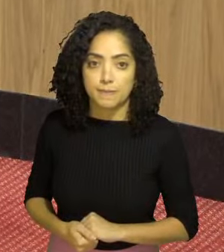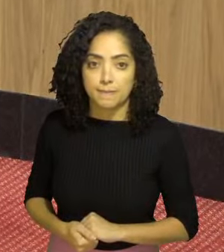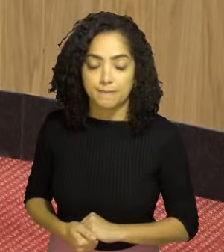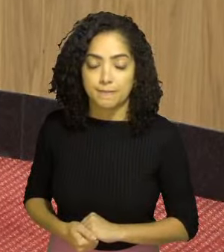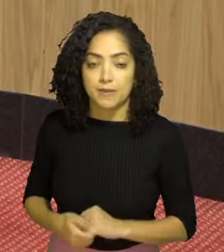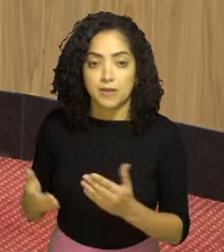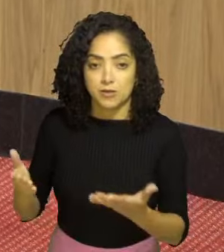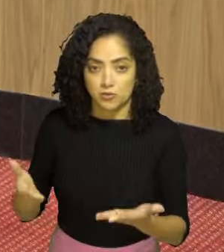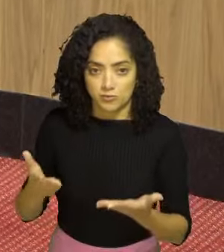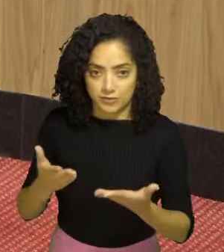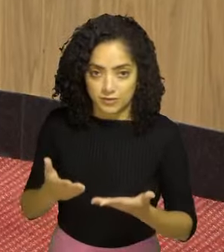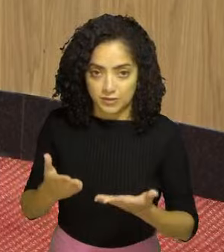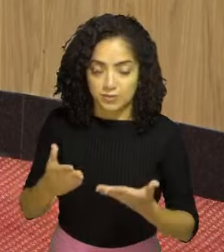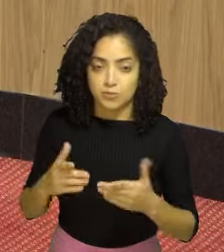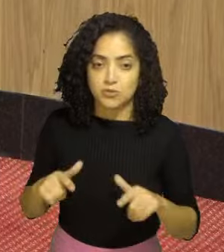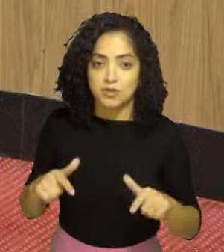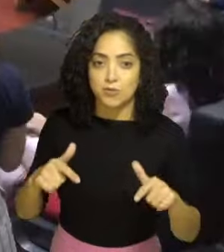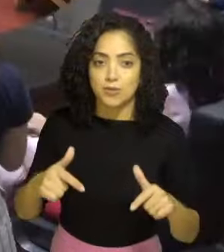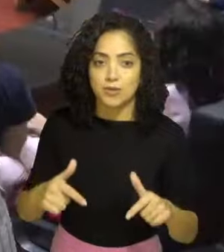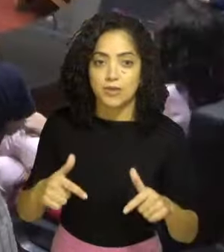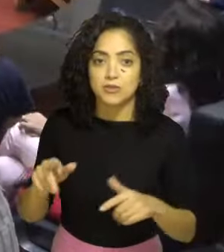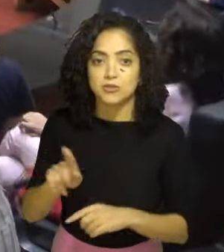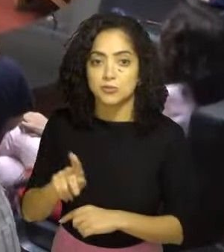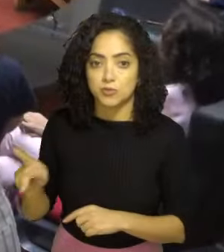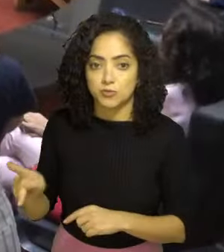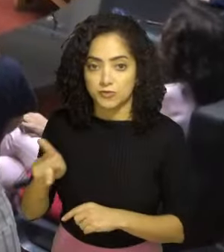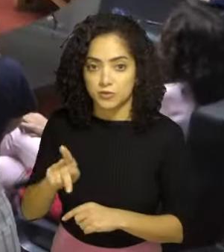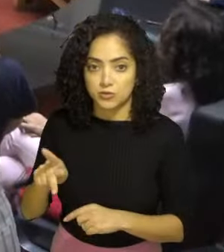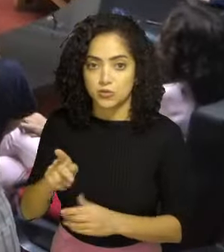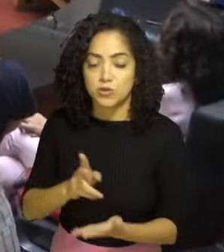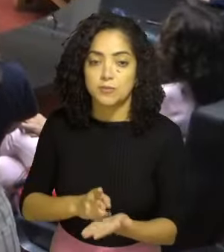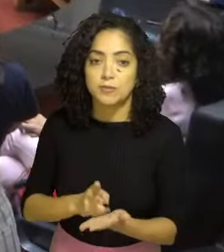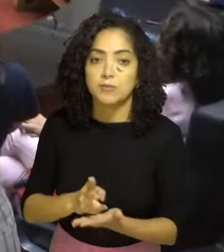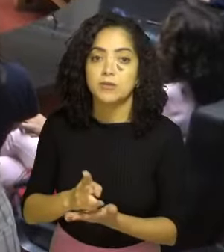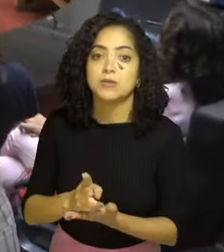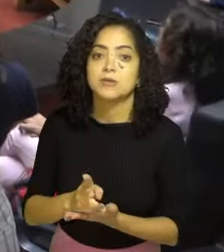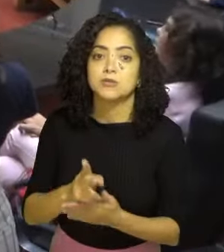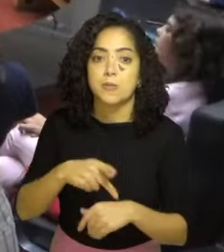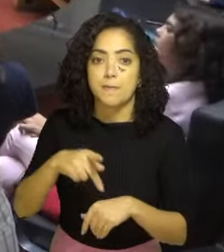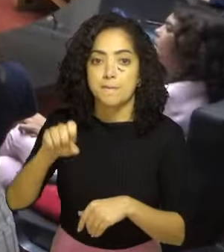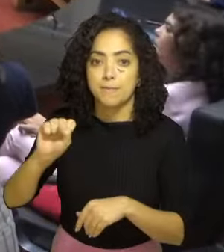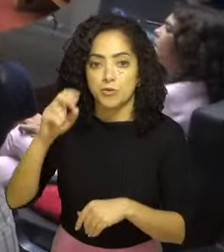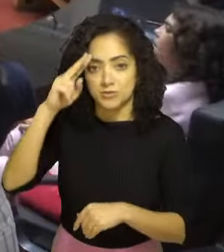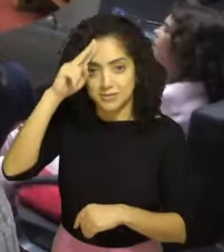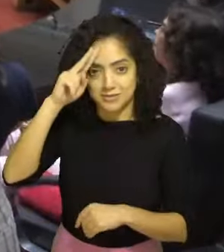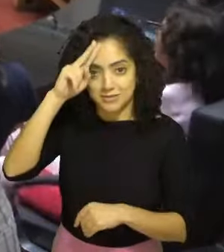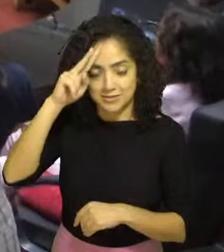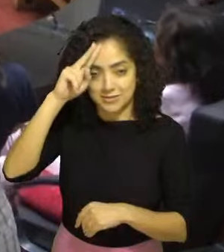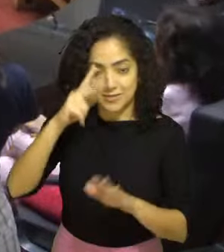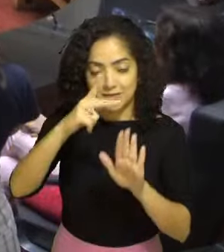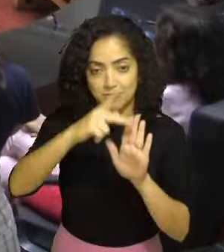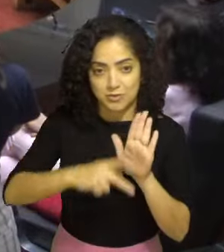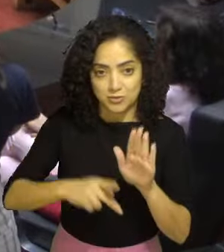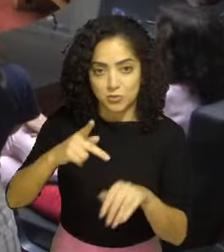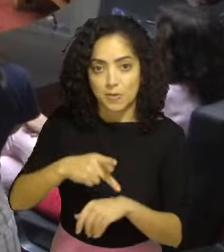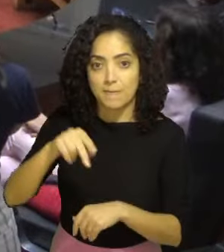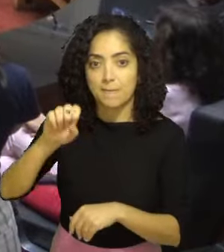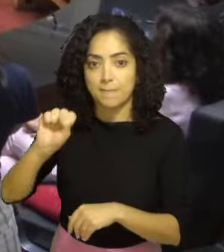Convidamos para receber a homenagem a professora permanente do Programa de Pós-Graduação em História e do Programa de